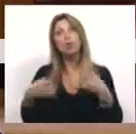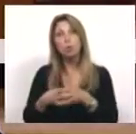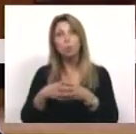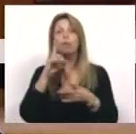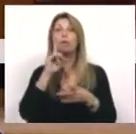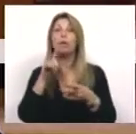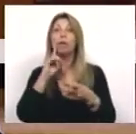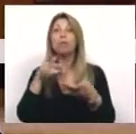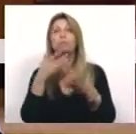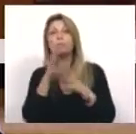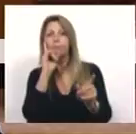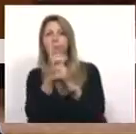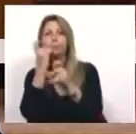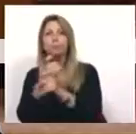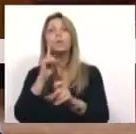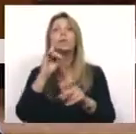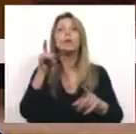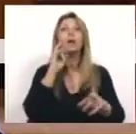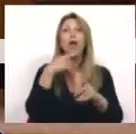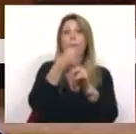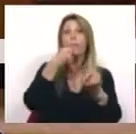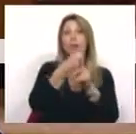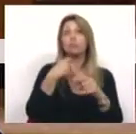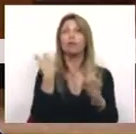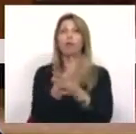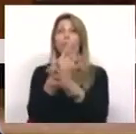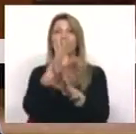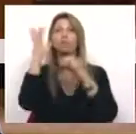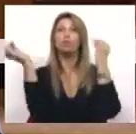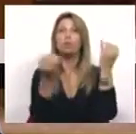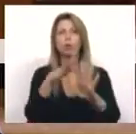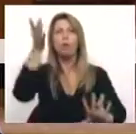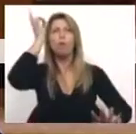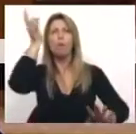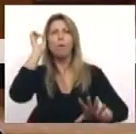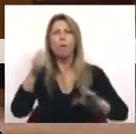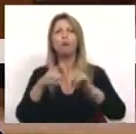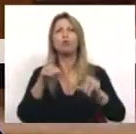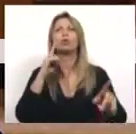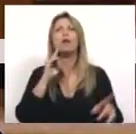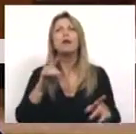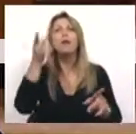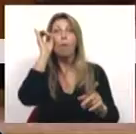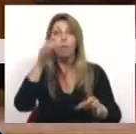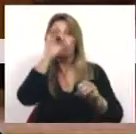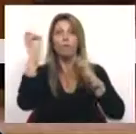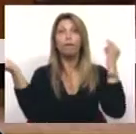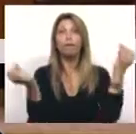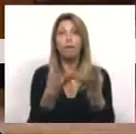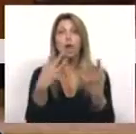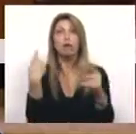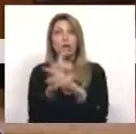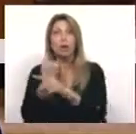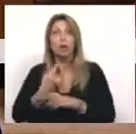fogos florestais, como bombeiros, guardas florestais, vigilantes da natureza, sapadores florestais, entre outros. E é